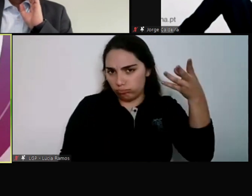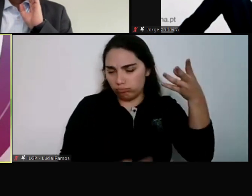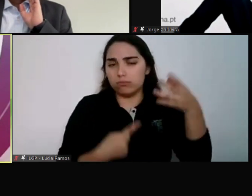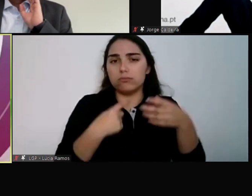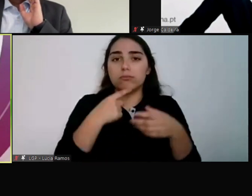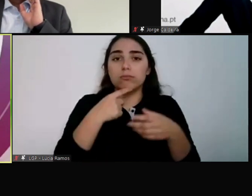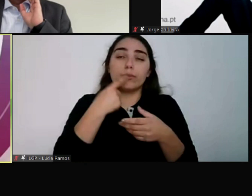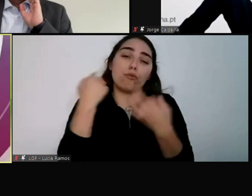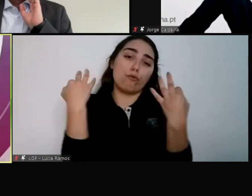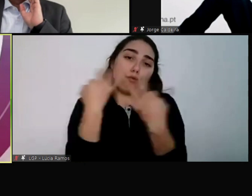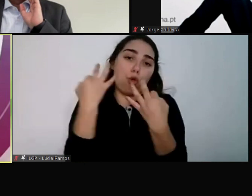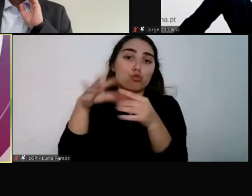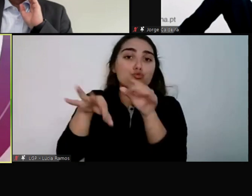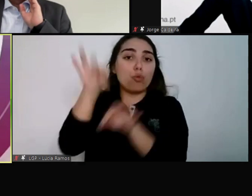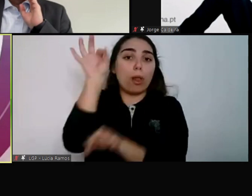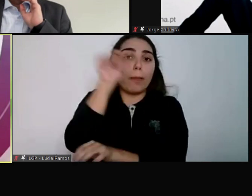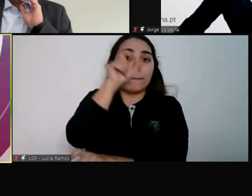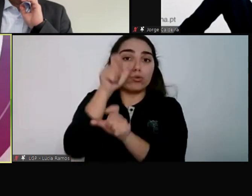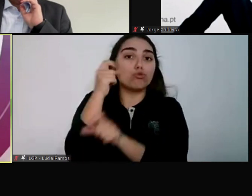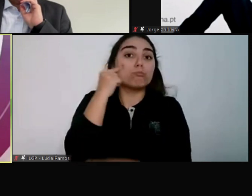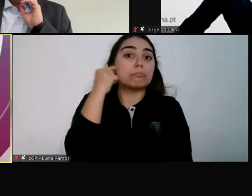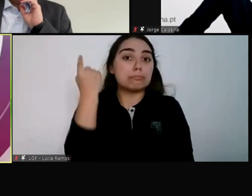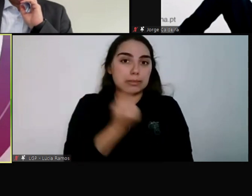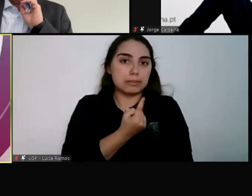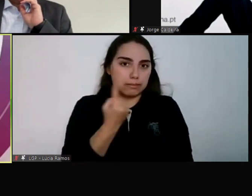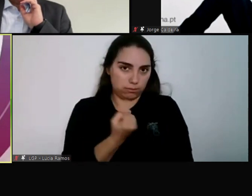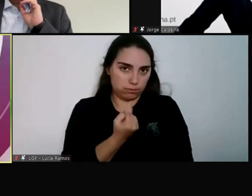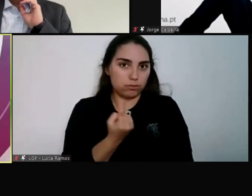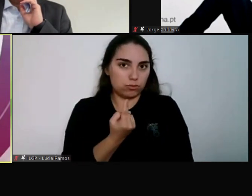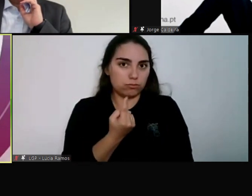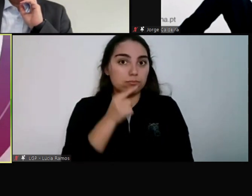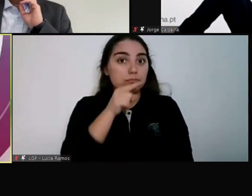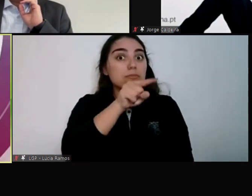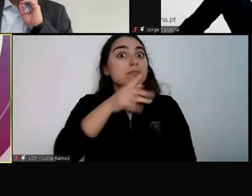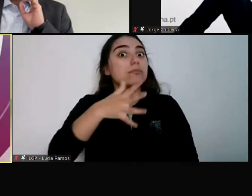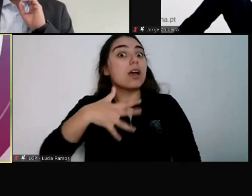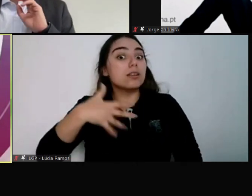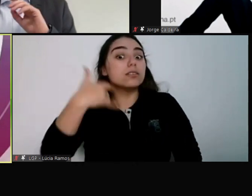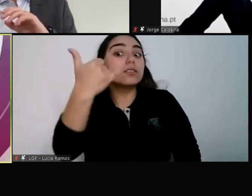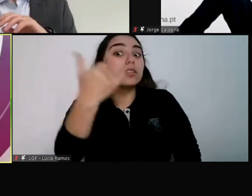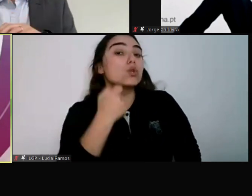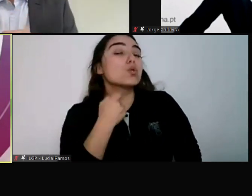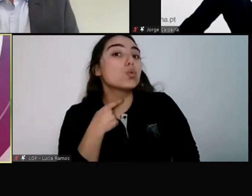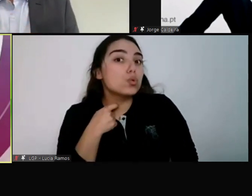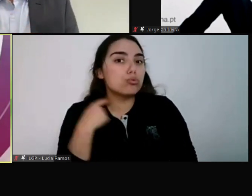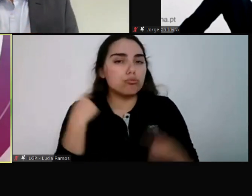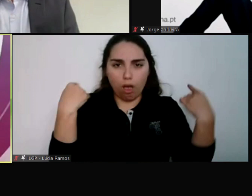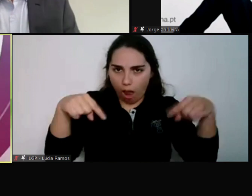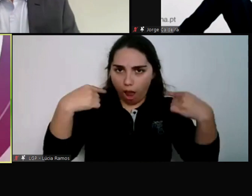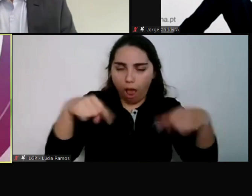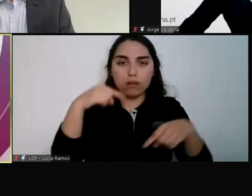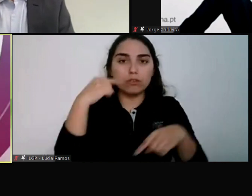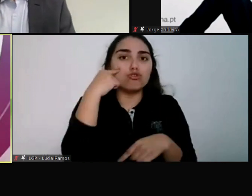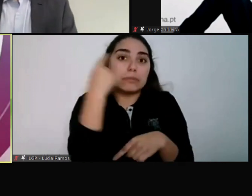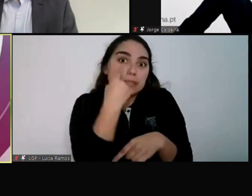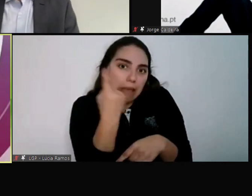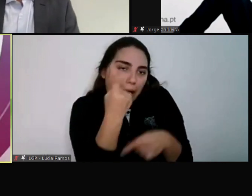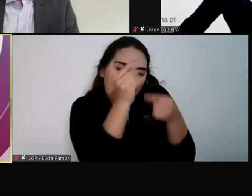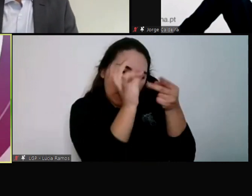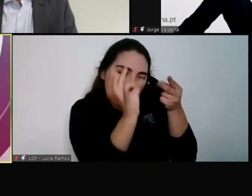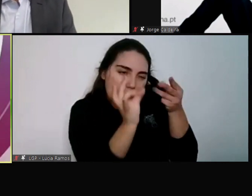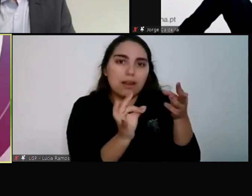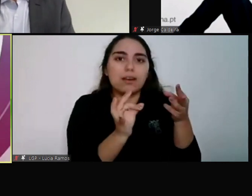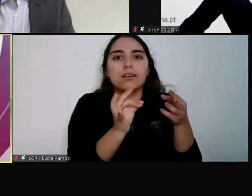para a administração pública. É esse curso de introdução, seguir-se-ão outros cursos especializados dedicados a cada uma das